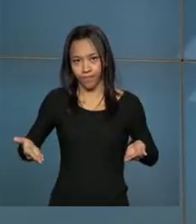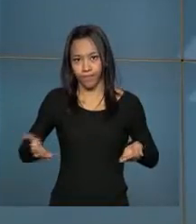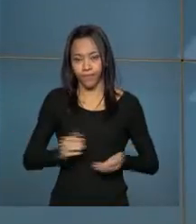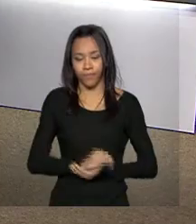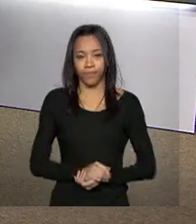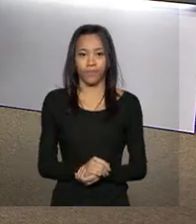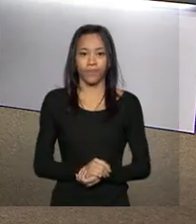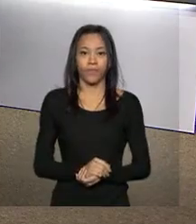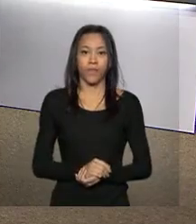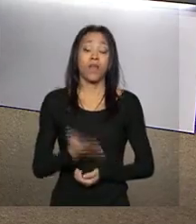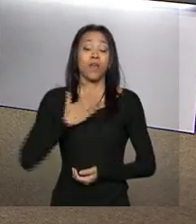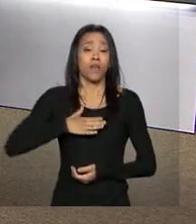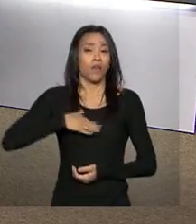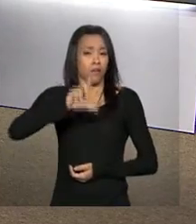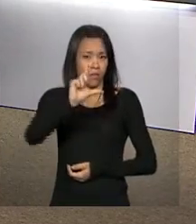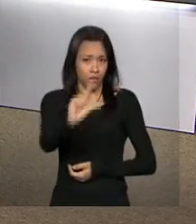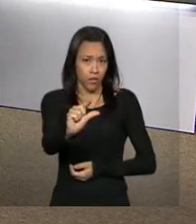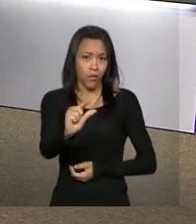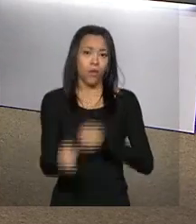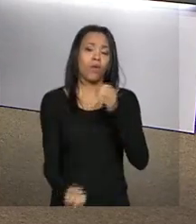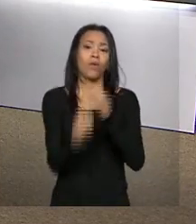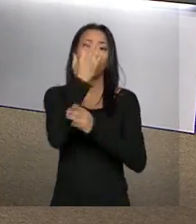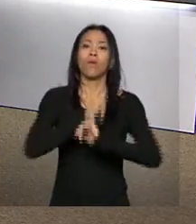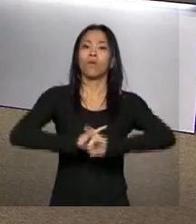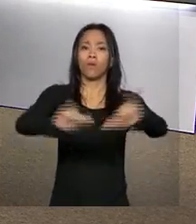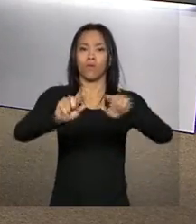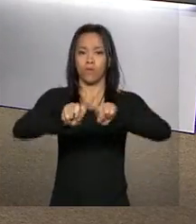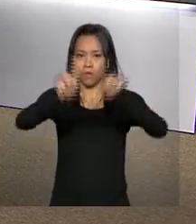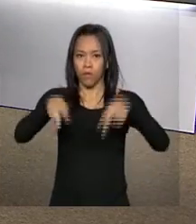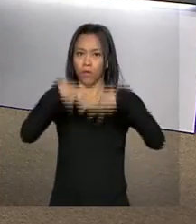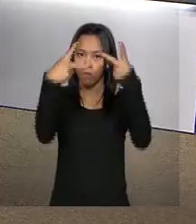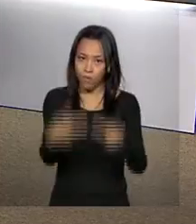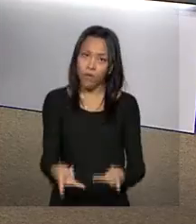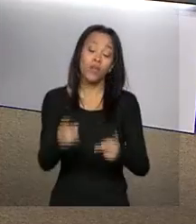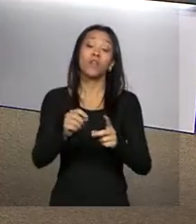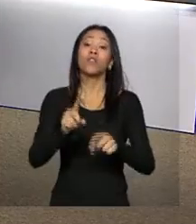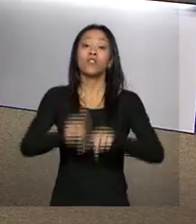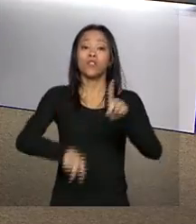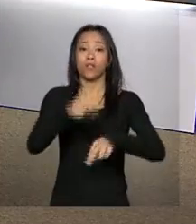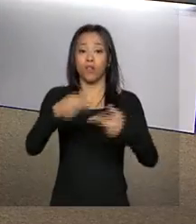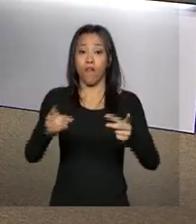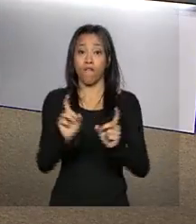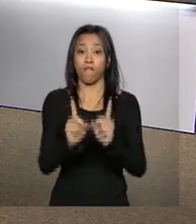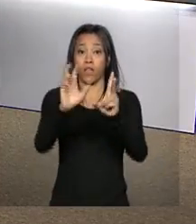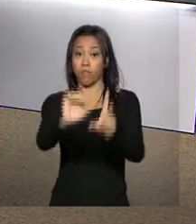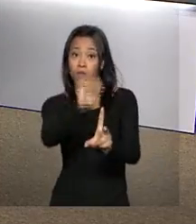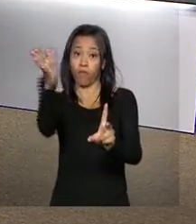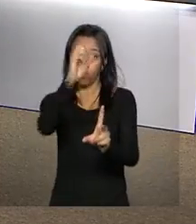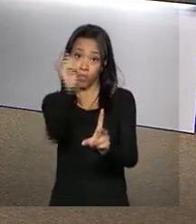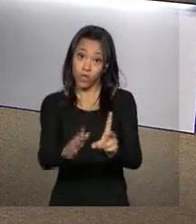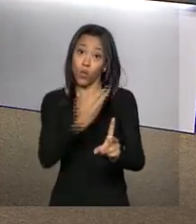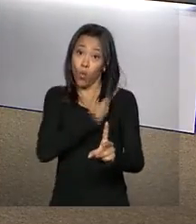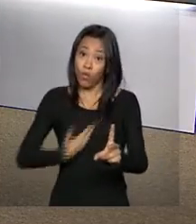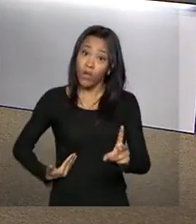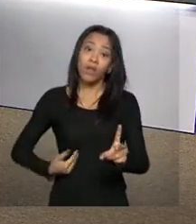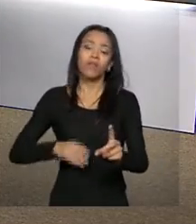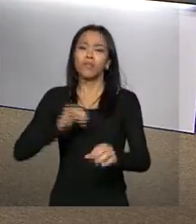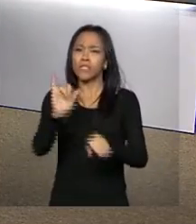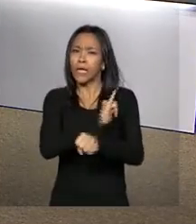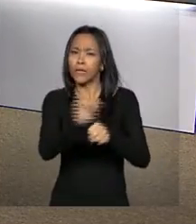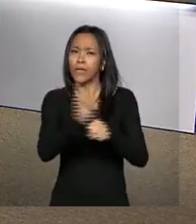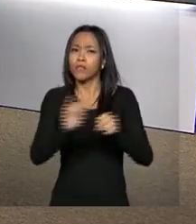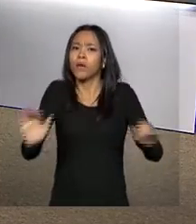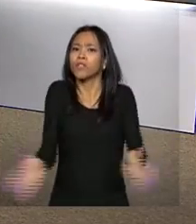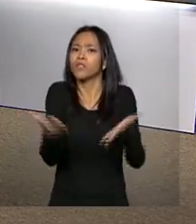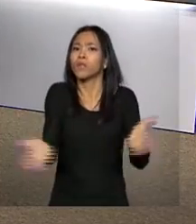www.brasilexport.gov.br. E começa daqui a pouco o lançamento do Plano Nacional de Exportações. O governo vai anunciar medidas para estimular e reduzir